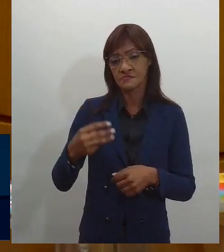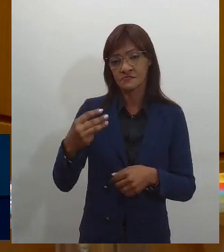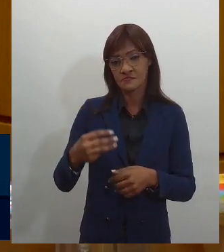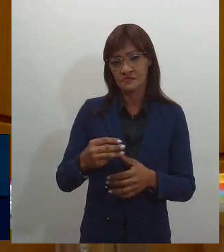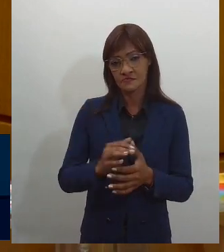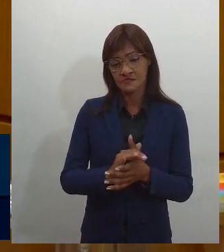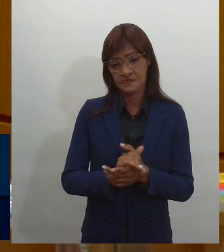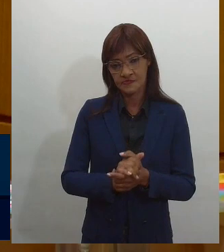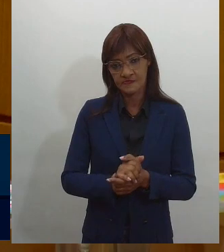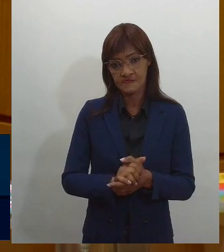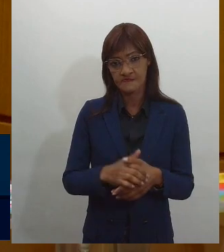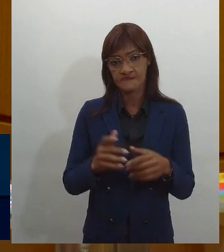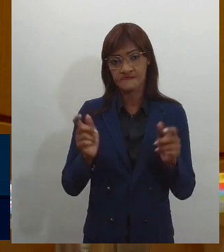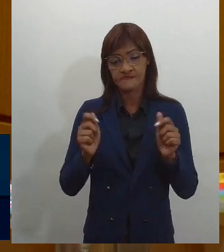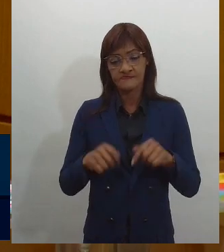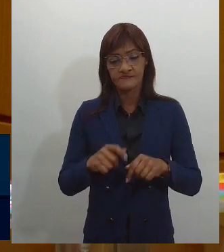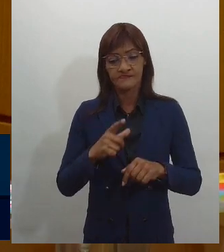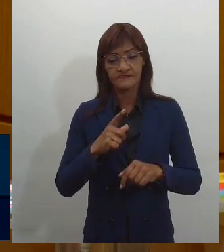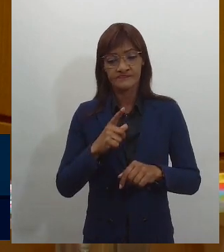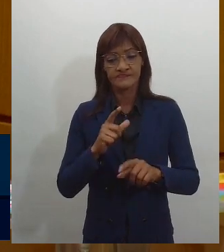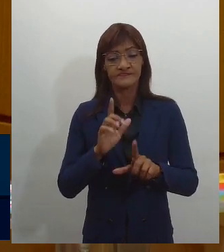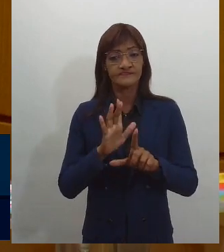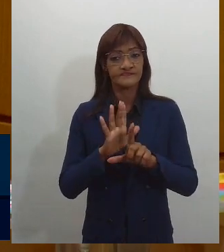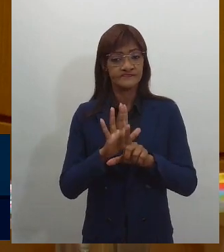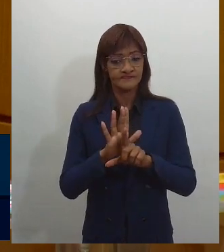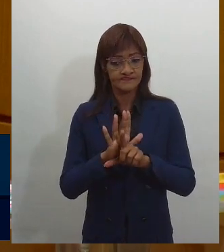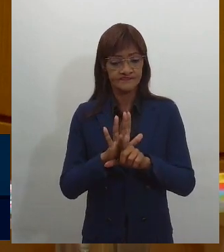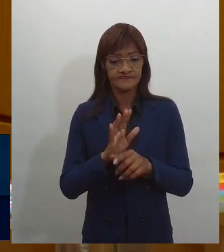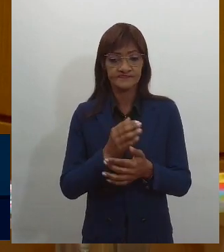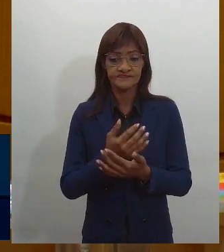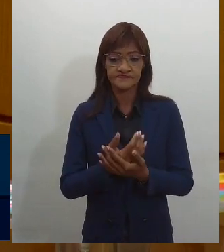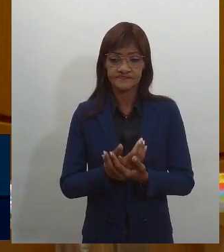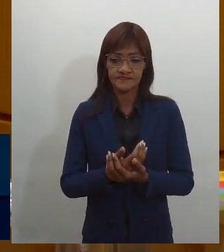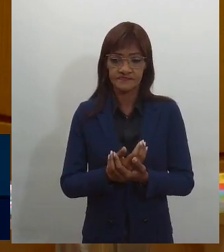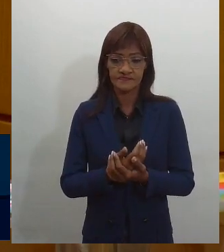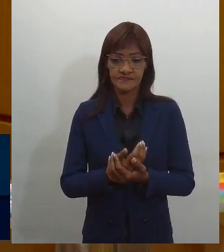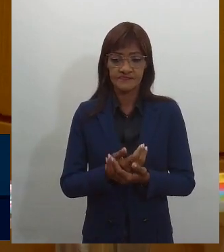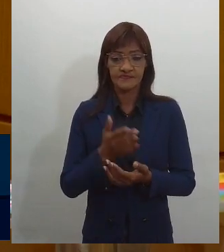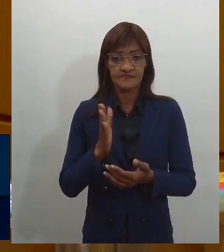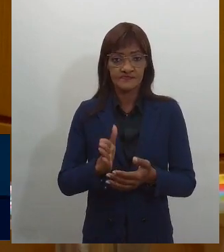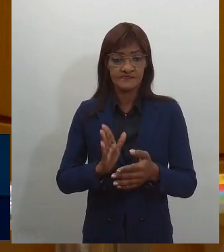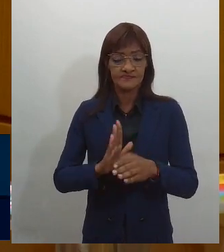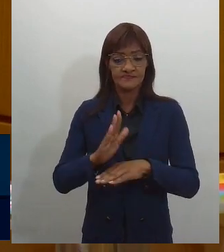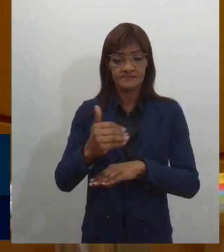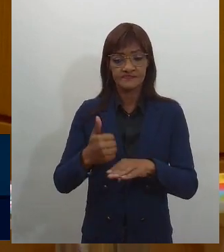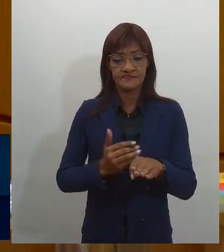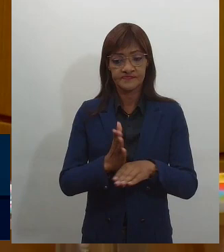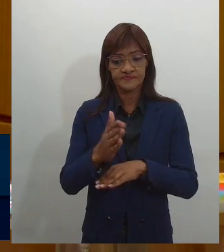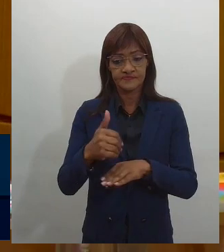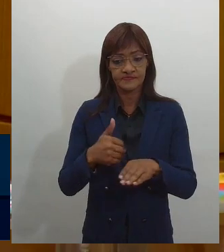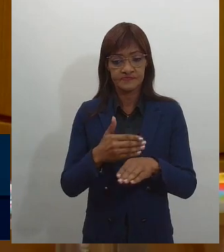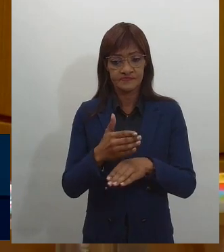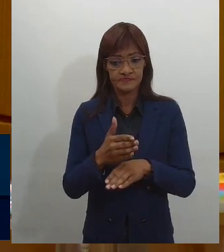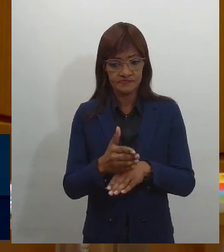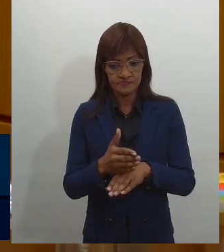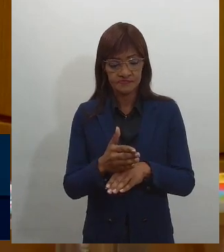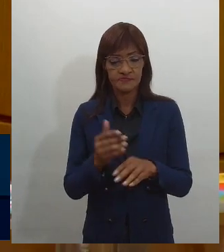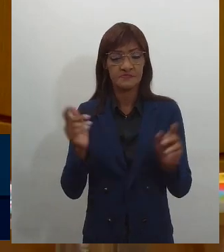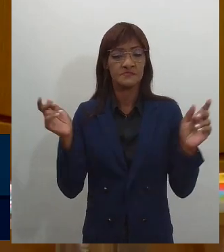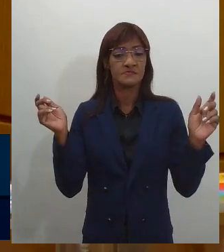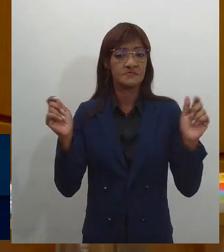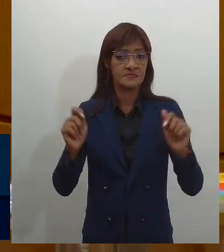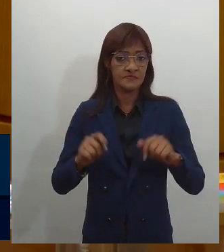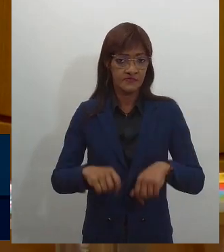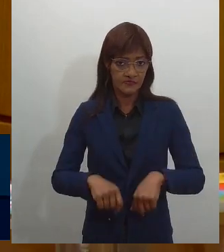aplicação dessa lei, consideram-se acessibilidade, possibilidade e condição de